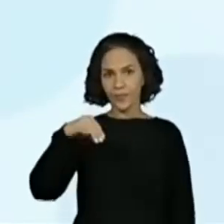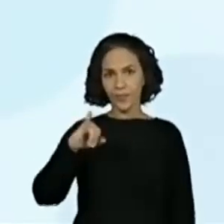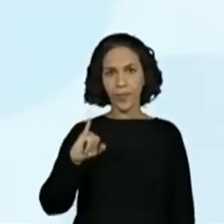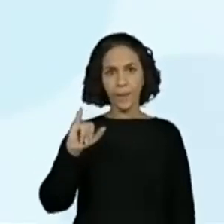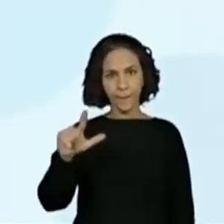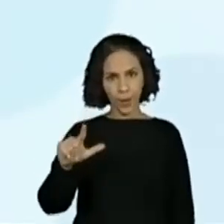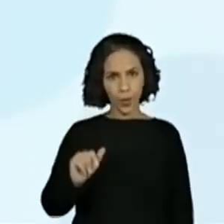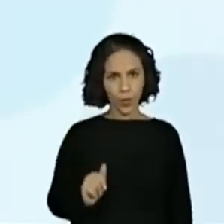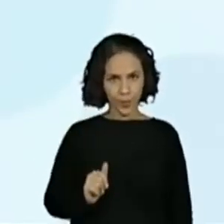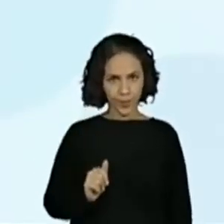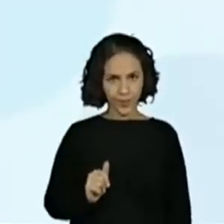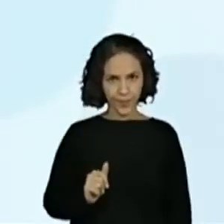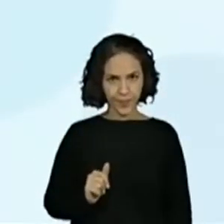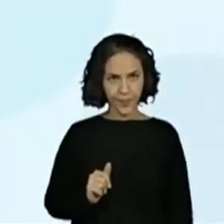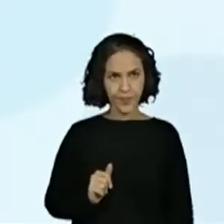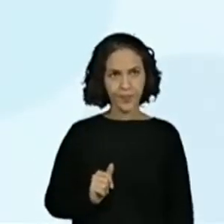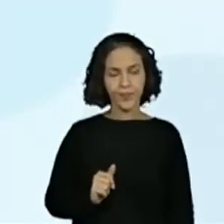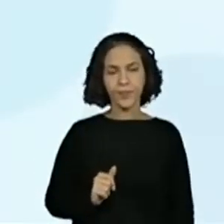Certo?